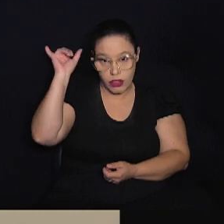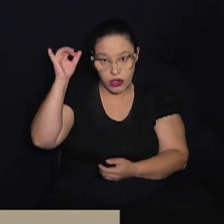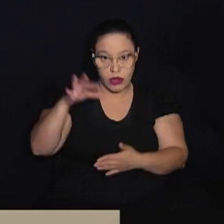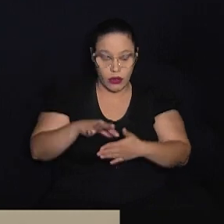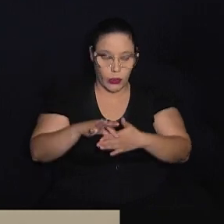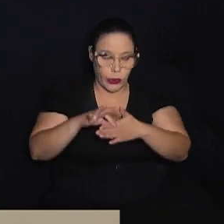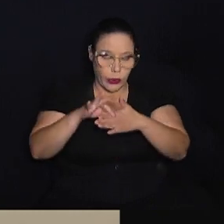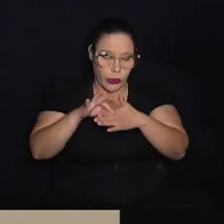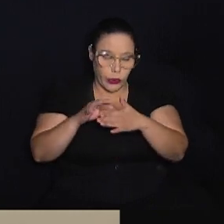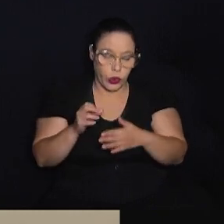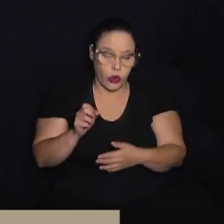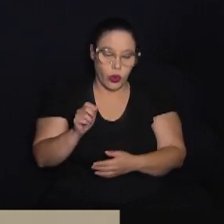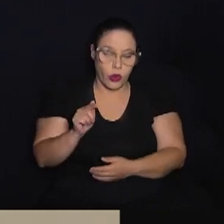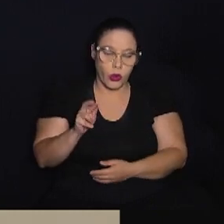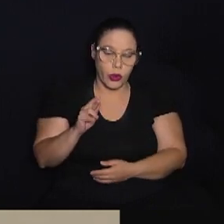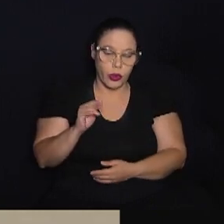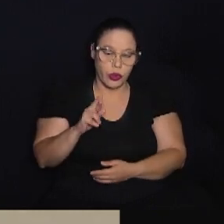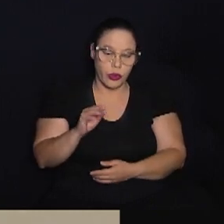mais gordurosas